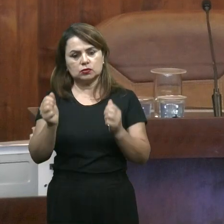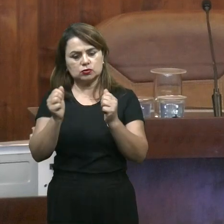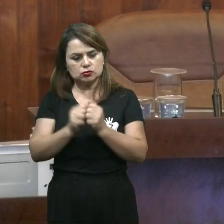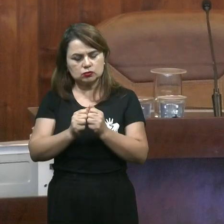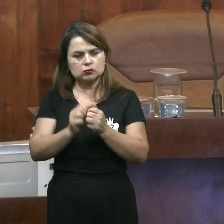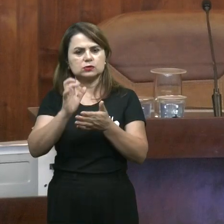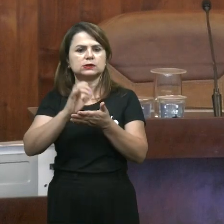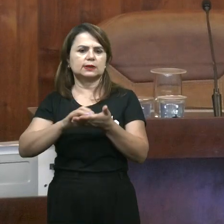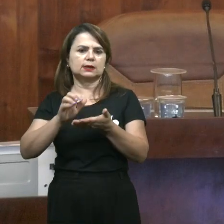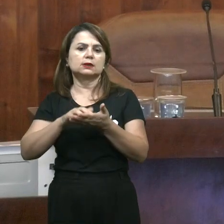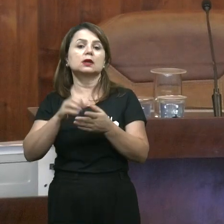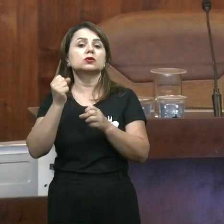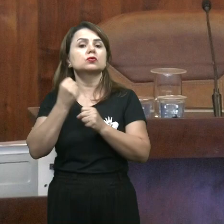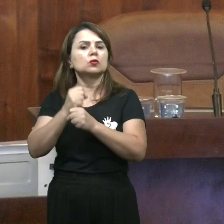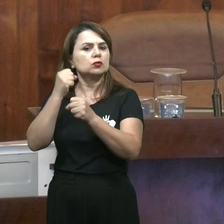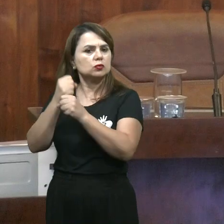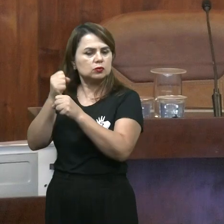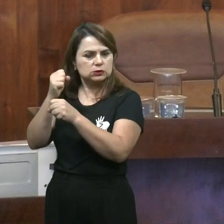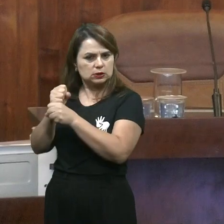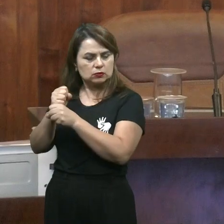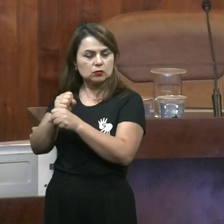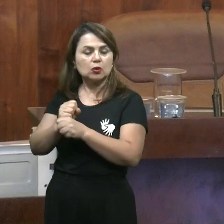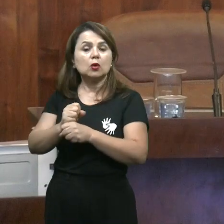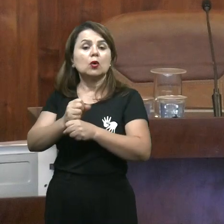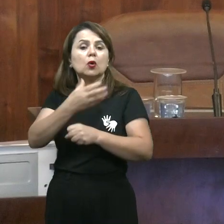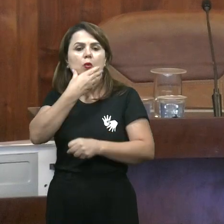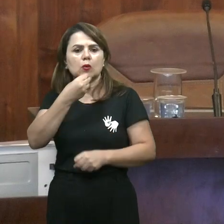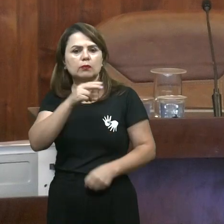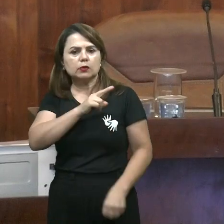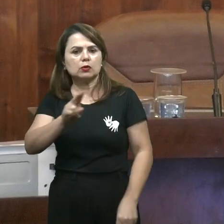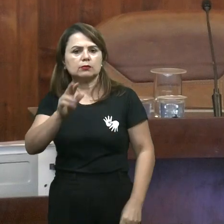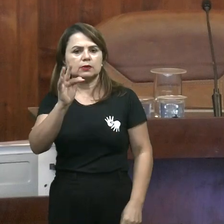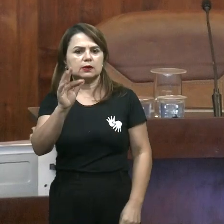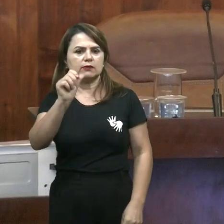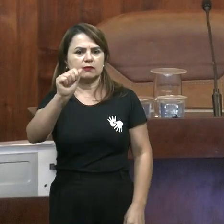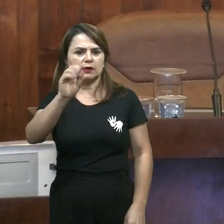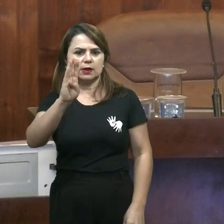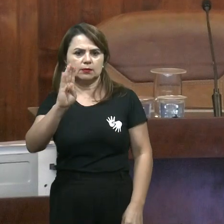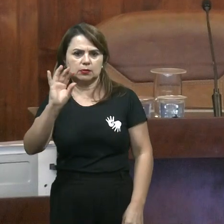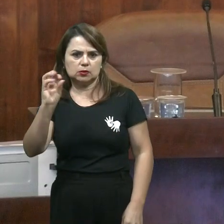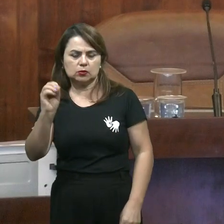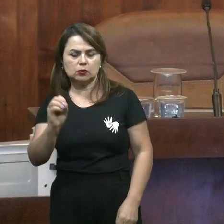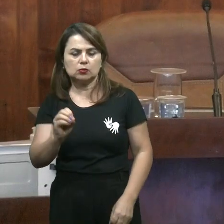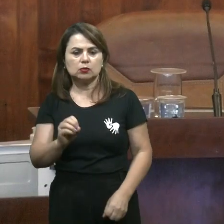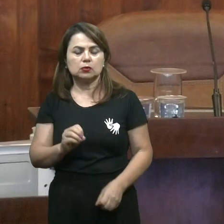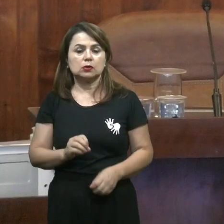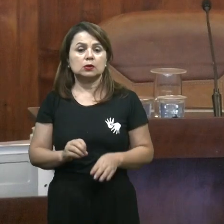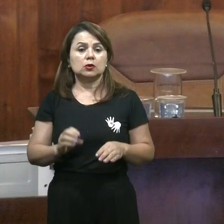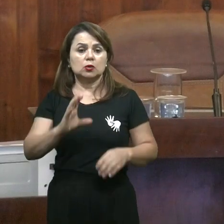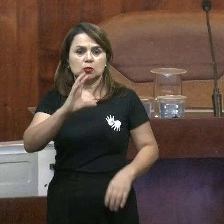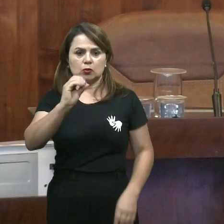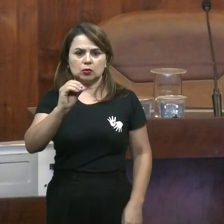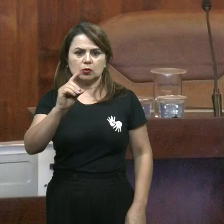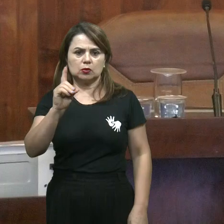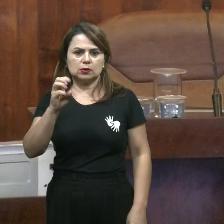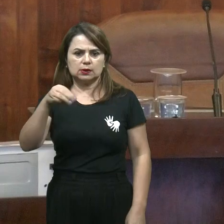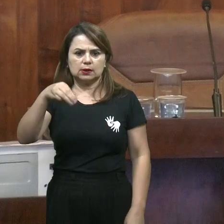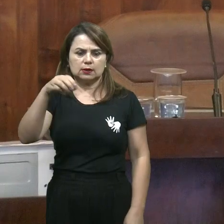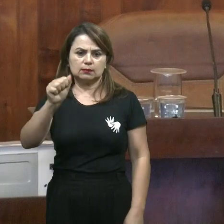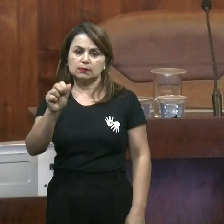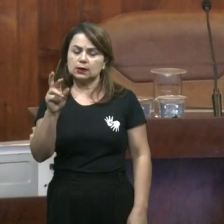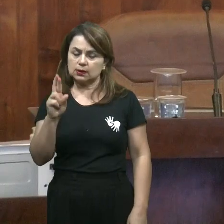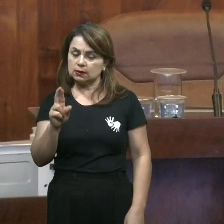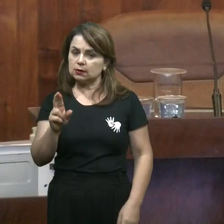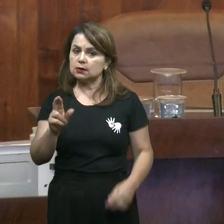Municipal de Obra Pública, o senhor Fábio Alves de Oliveira, da Codemar, o senhor Claudio Leis Santiago Domingos,